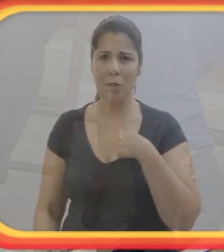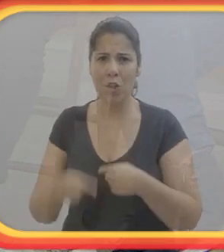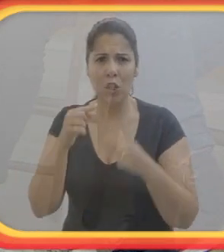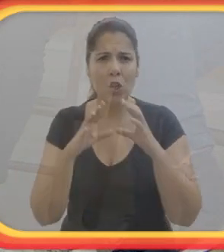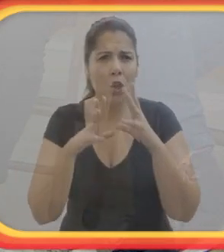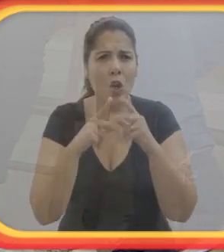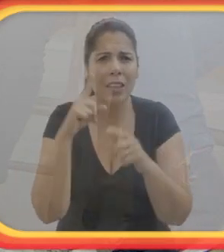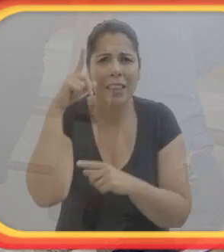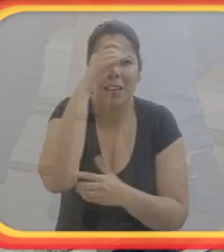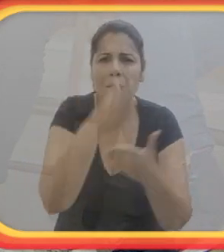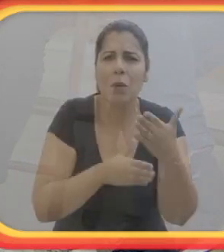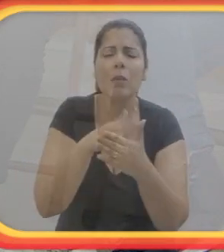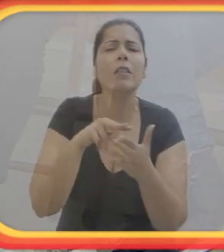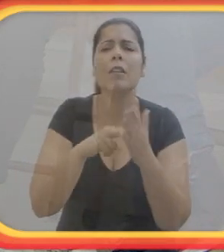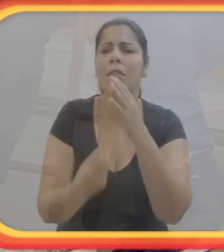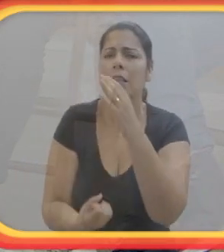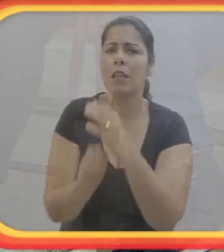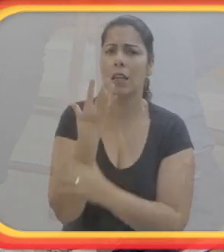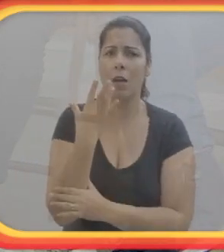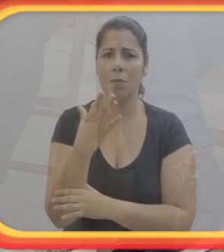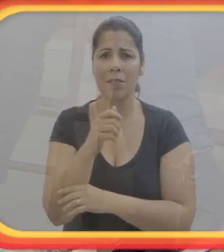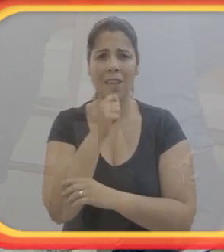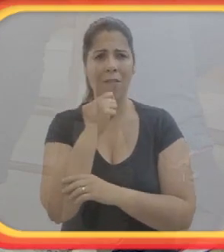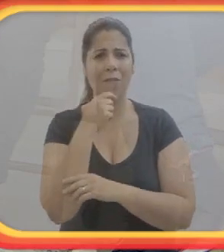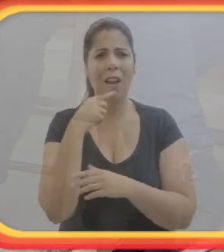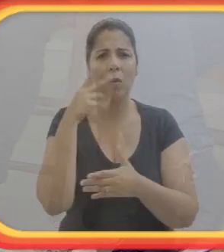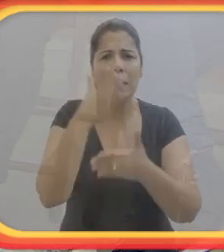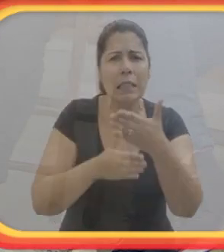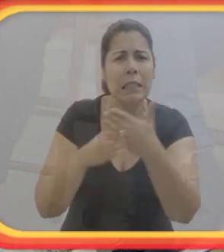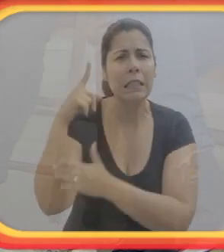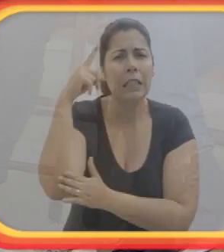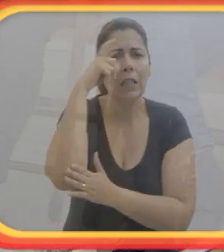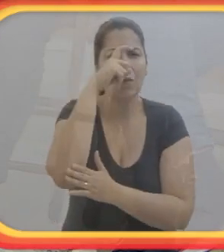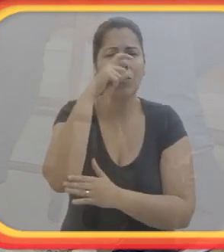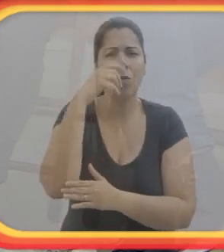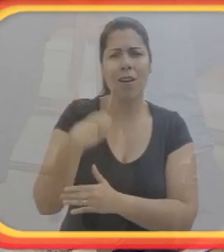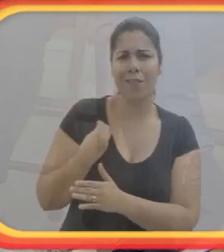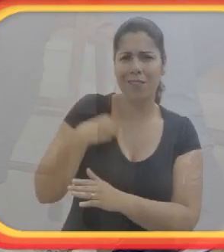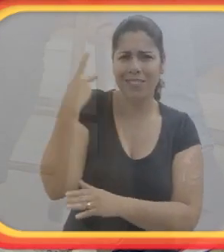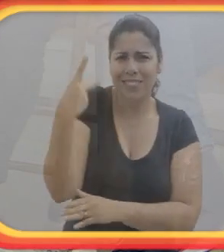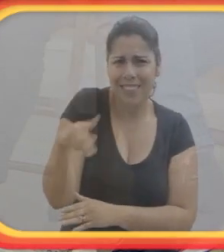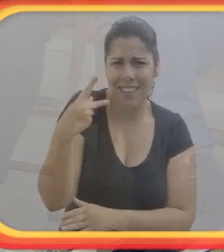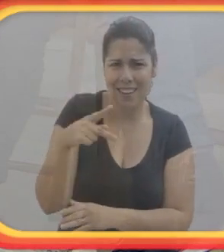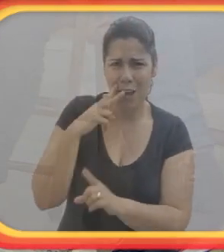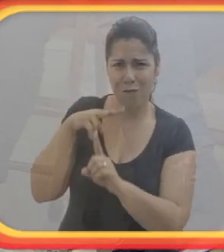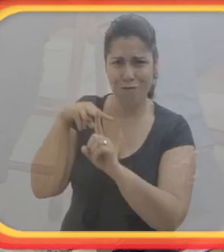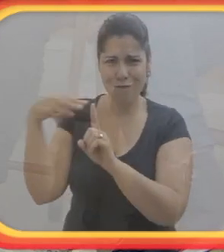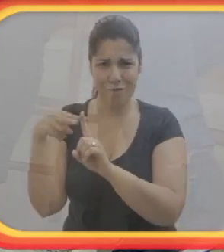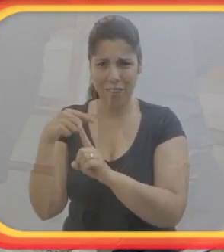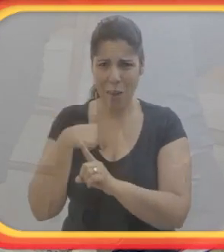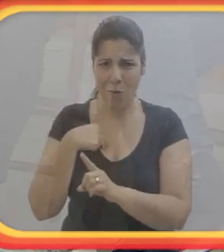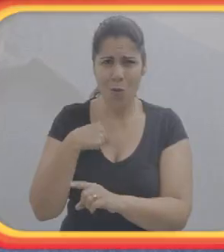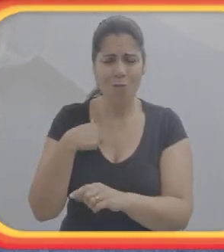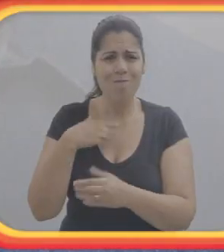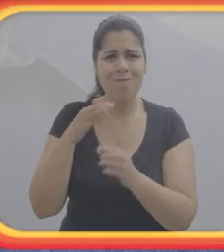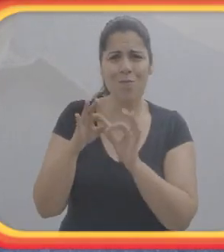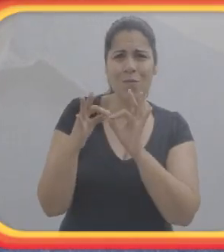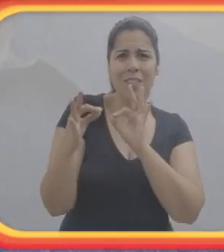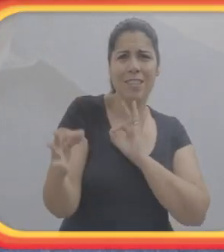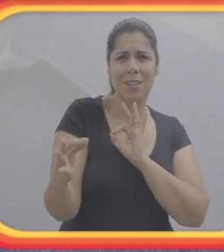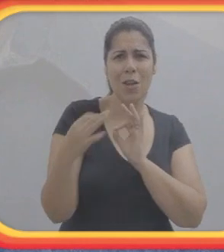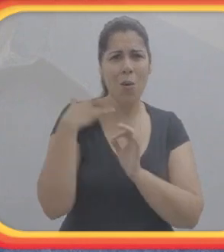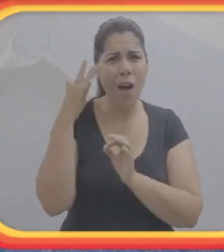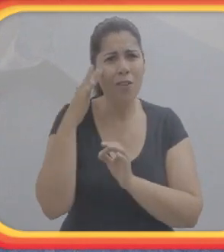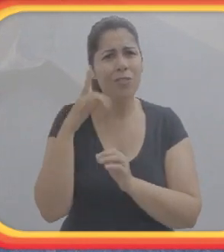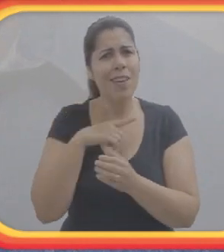as dificuldades que significa criá-lo, sem falar dessas dificuldades em torno da vida dele. Eu fico muito distante dele e tudo. Então, eu